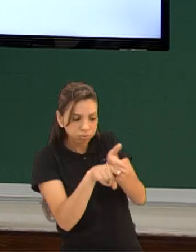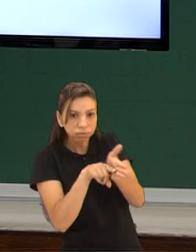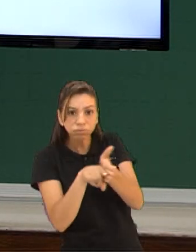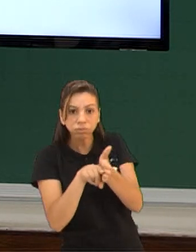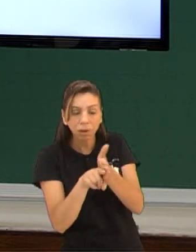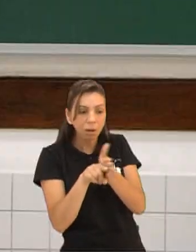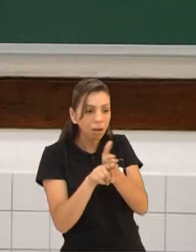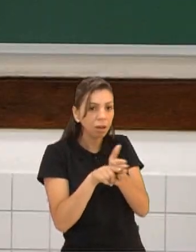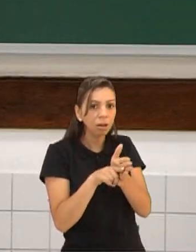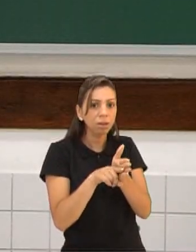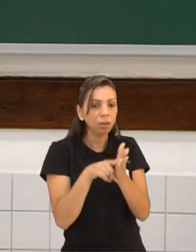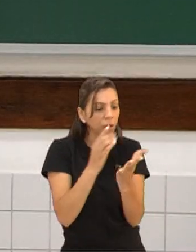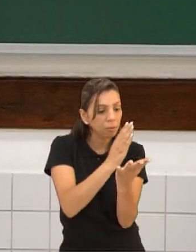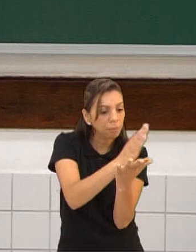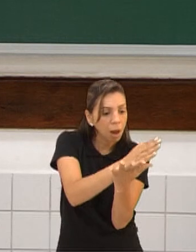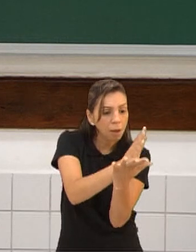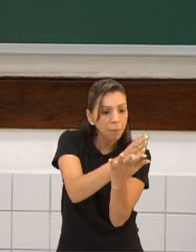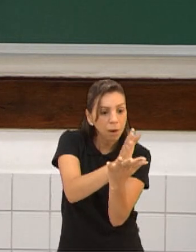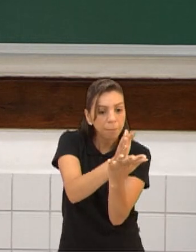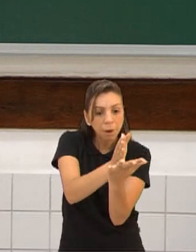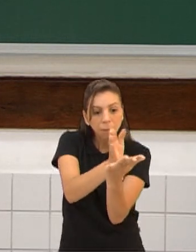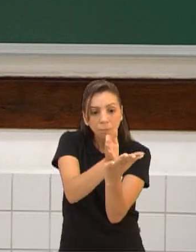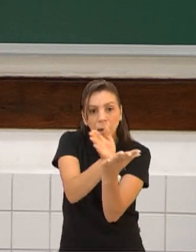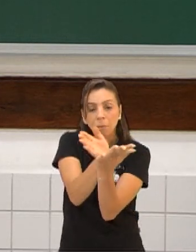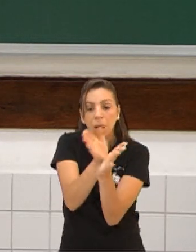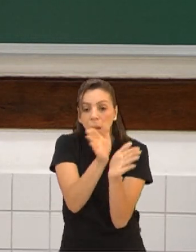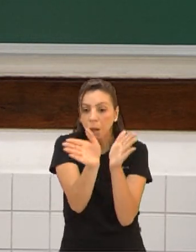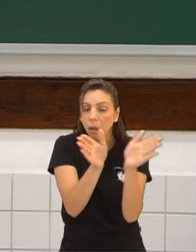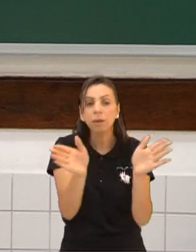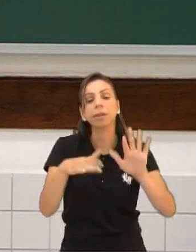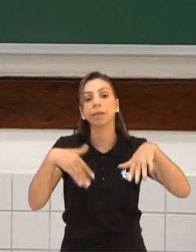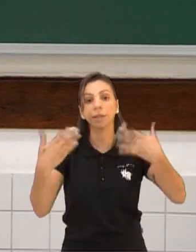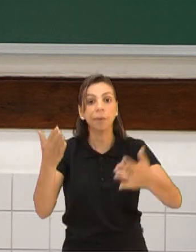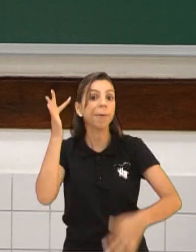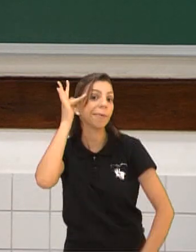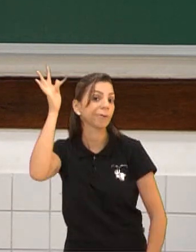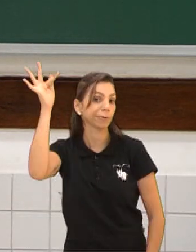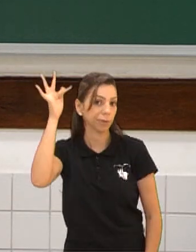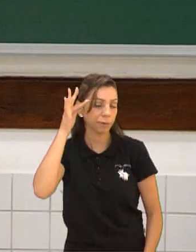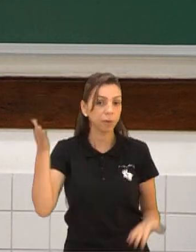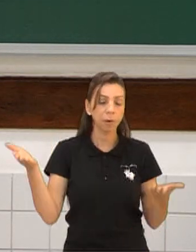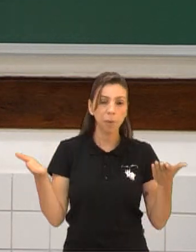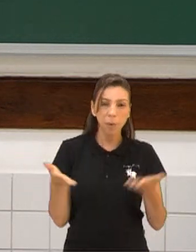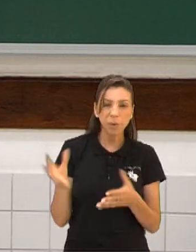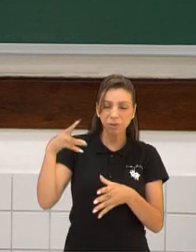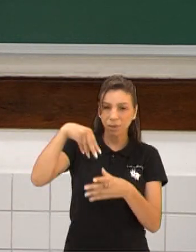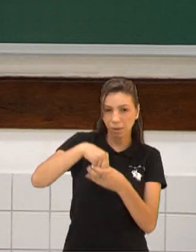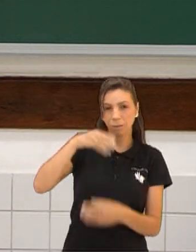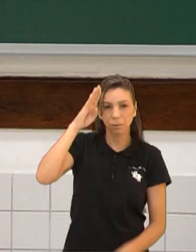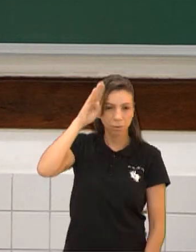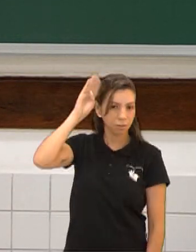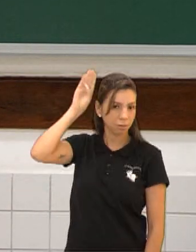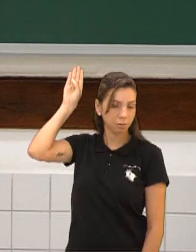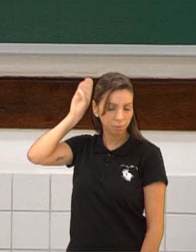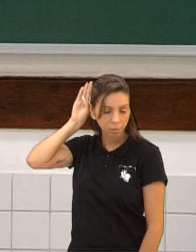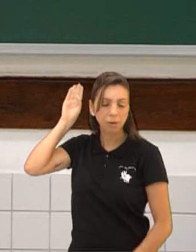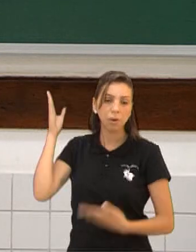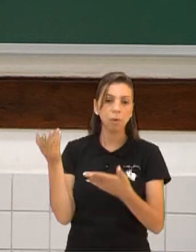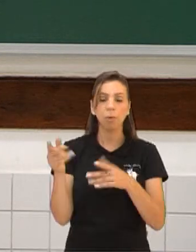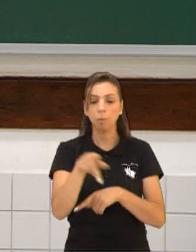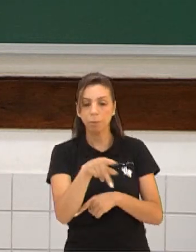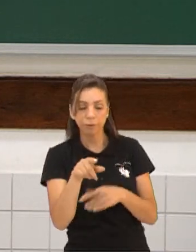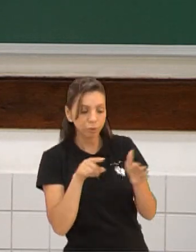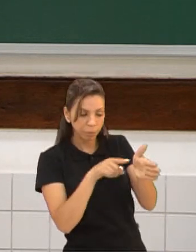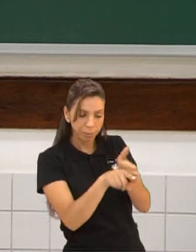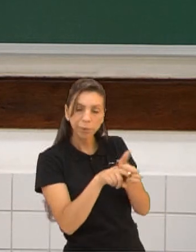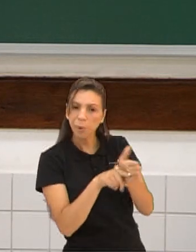da filosofia. Para aqueles que não sabem, a filosofia hoje nas academias, ela em geral, quando um professor pesquisador